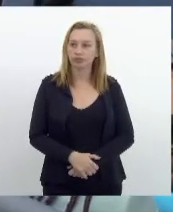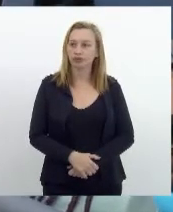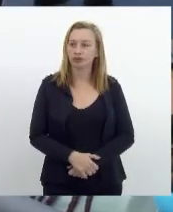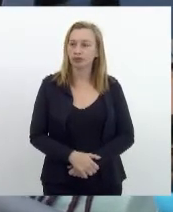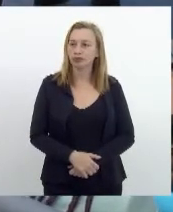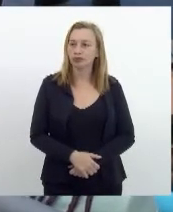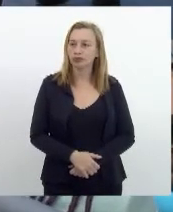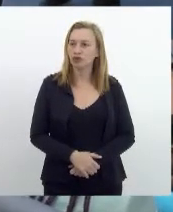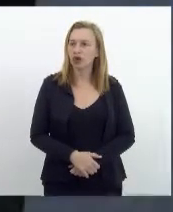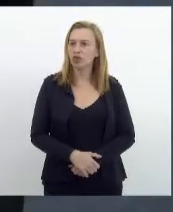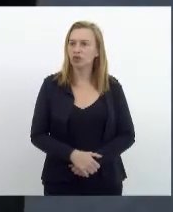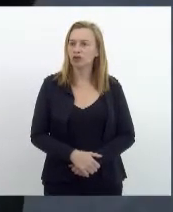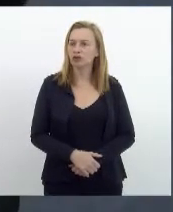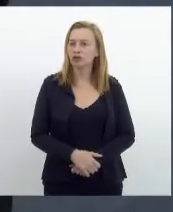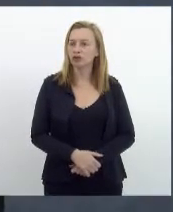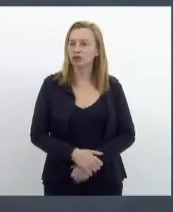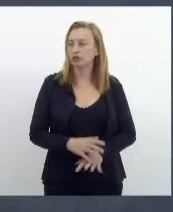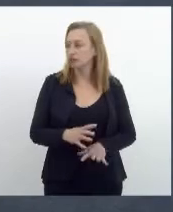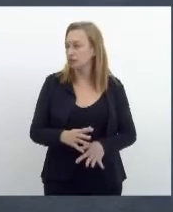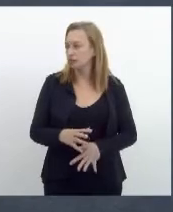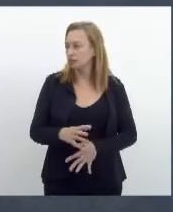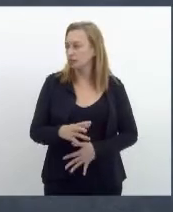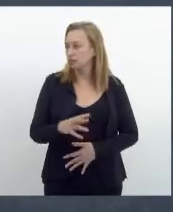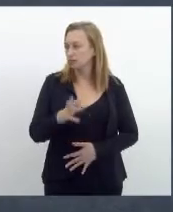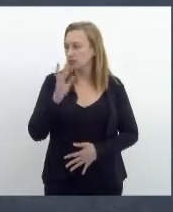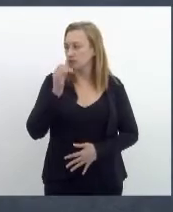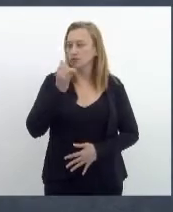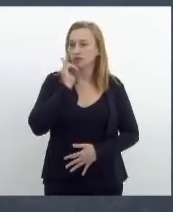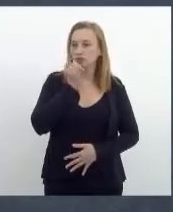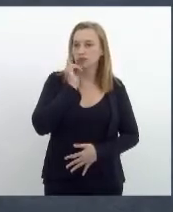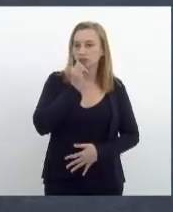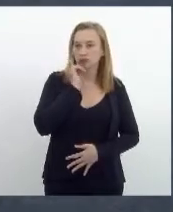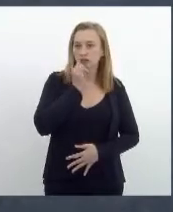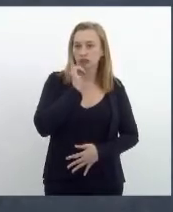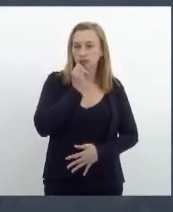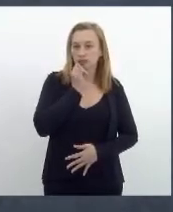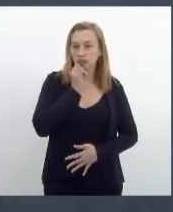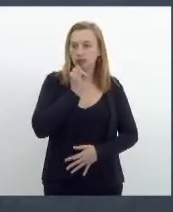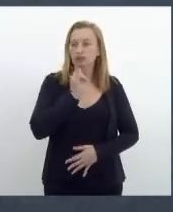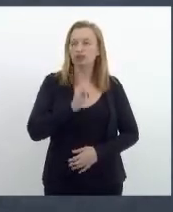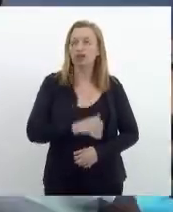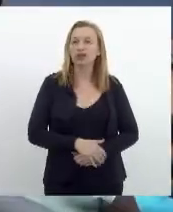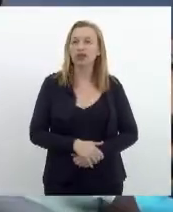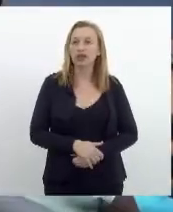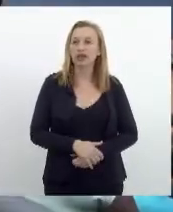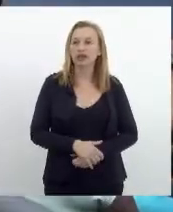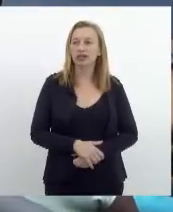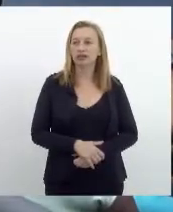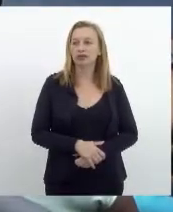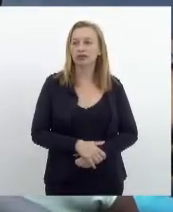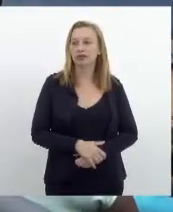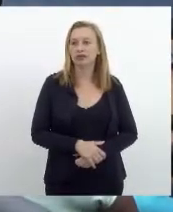Presidente, seria uma honra relatar esse projeto, mas como eu sou coautor, não posso mais.